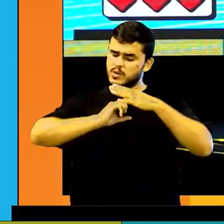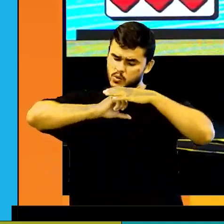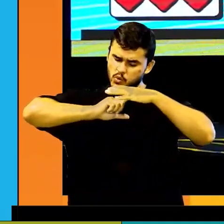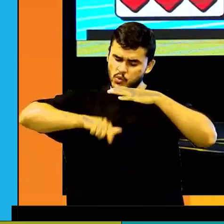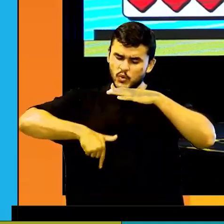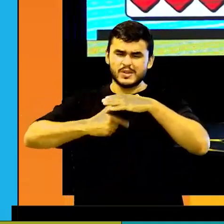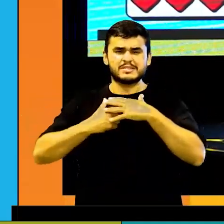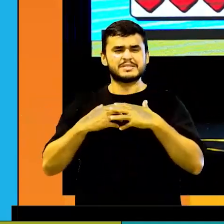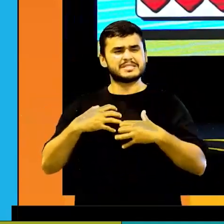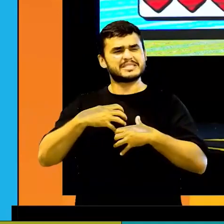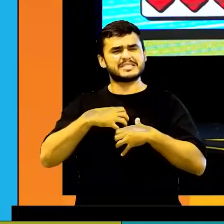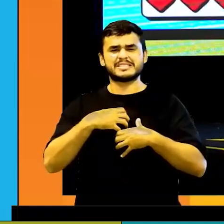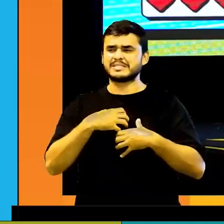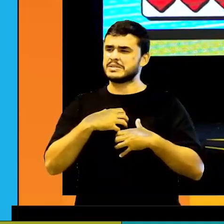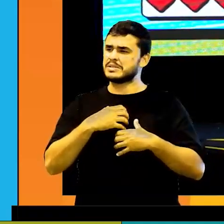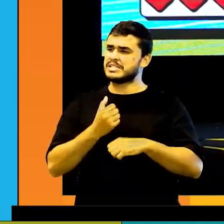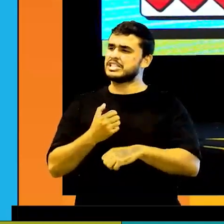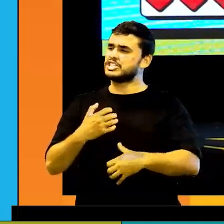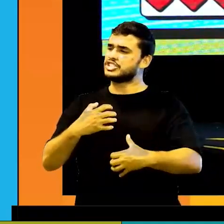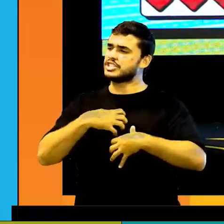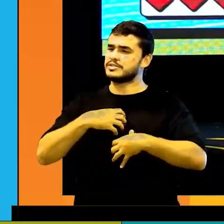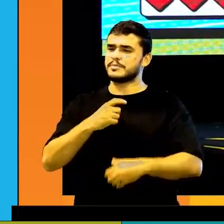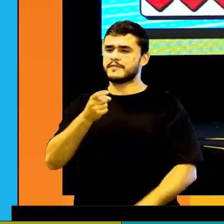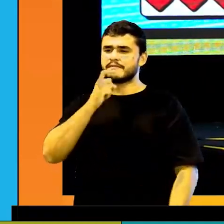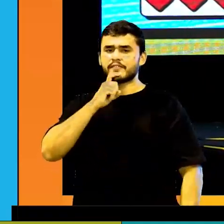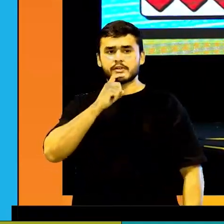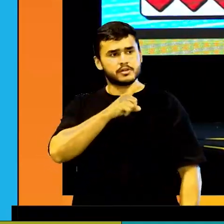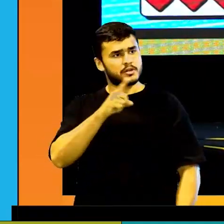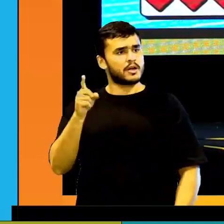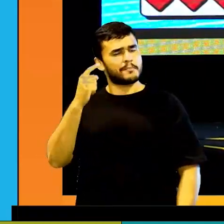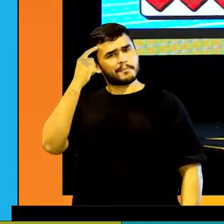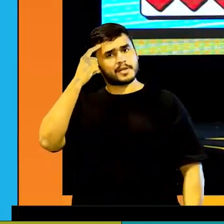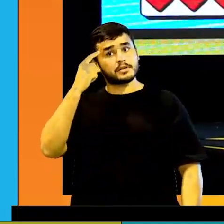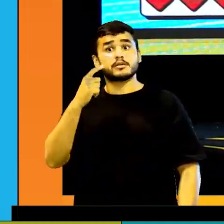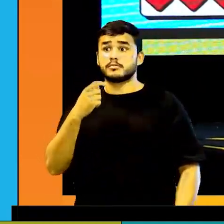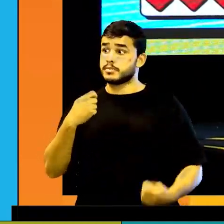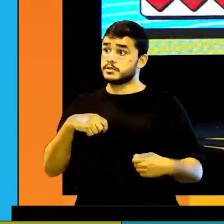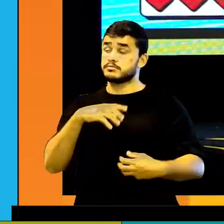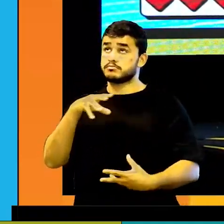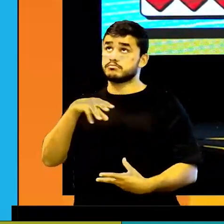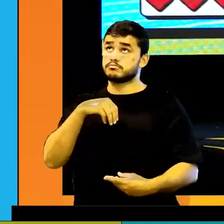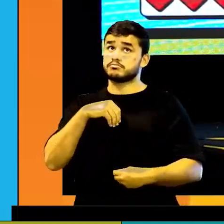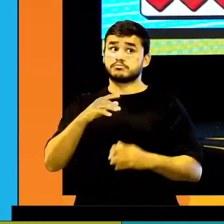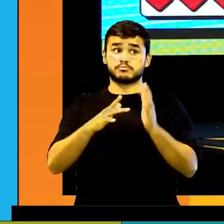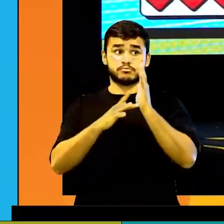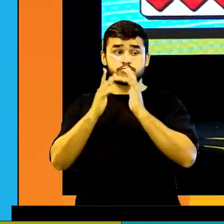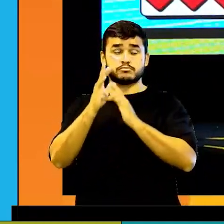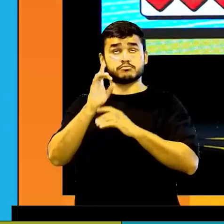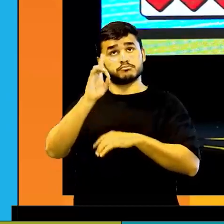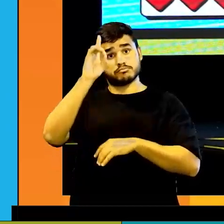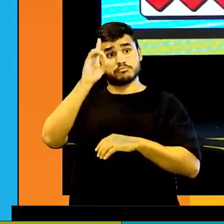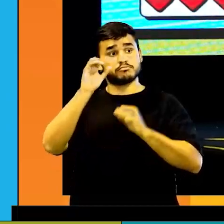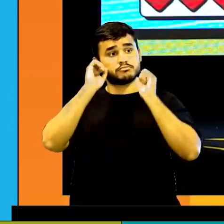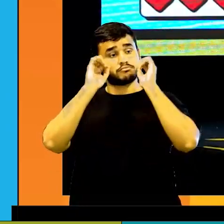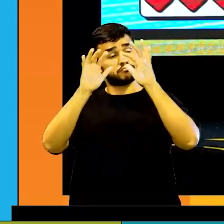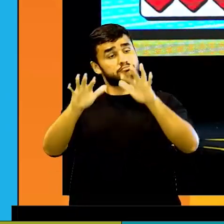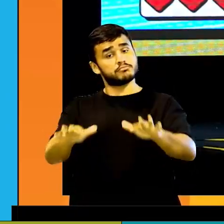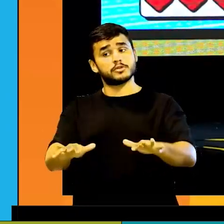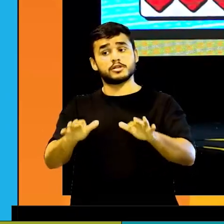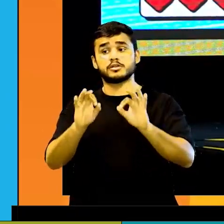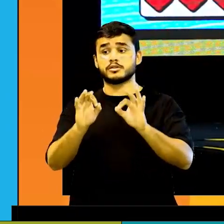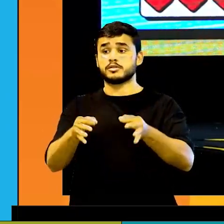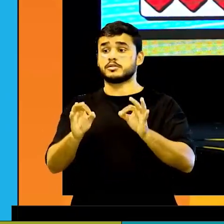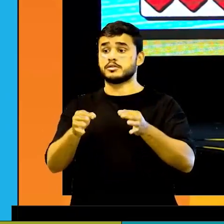gente desalmada. Tenhamos sempre alma, viu? E que nosso Jesus, né, o nosso grande Pai,